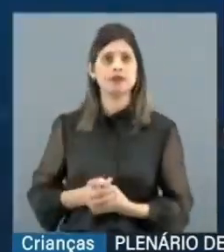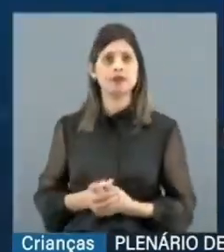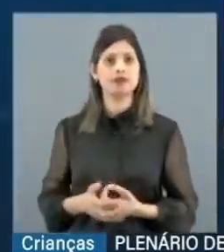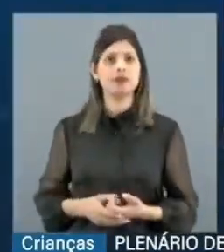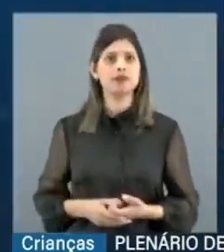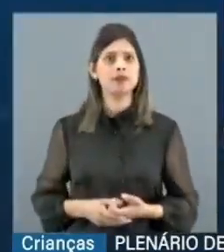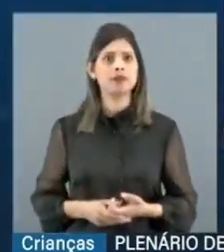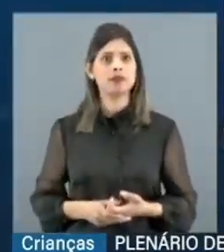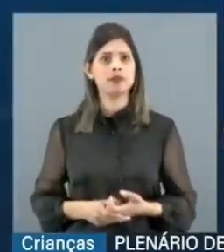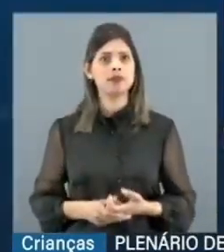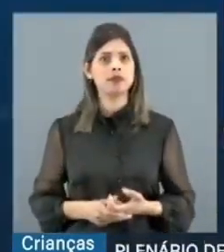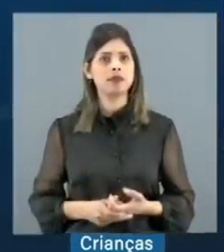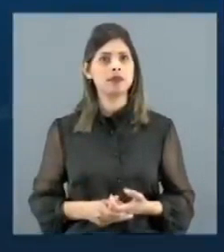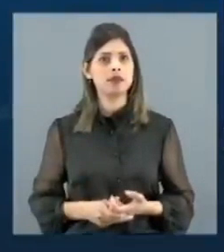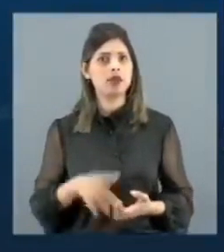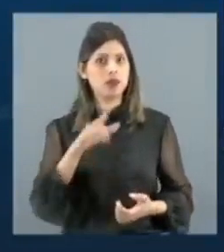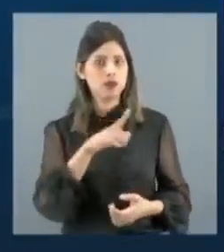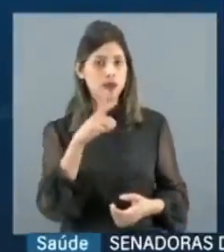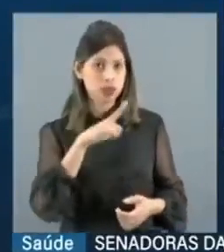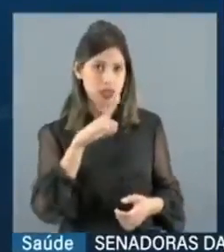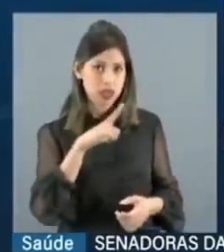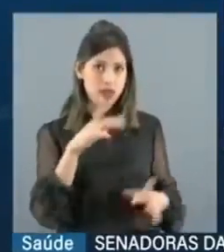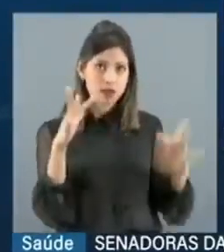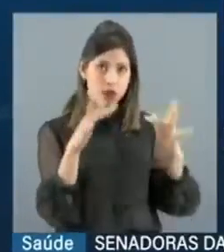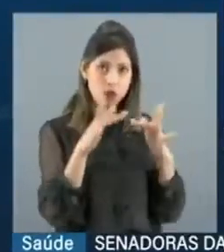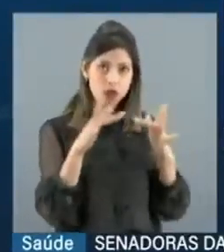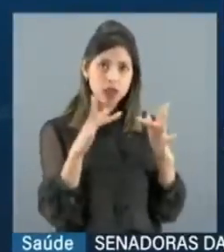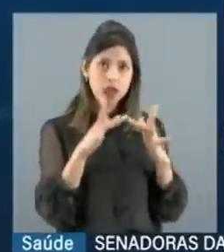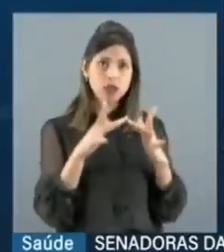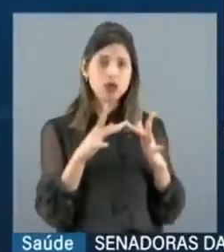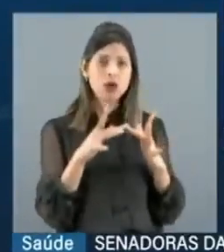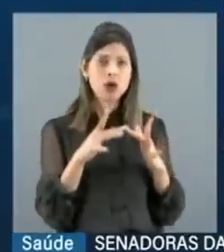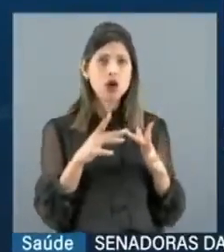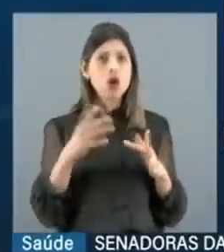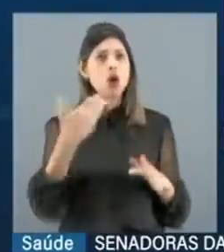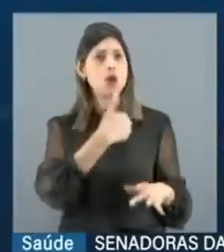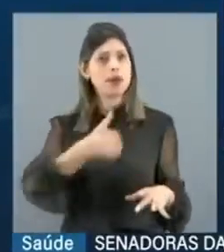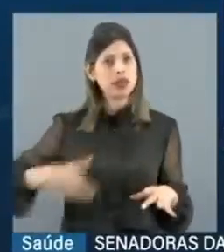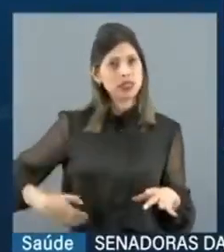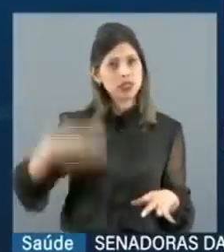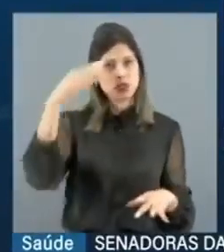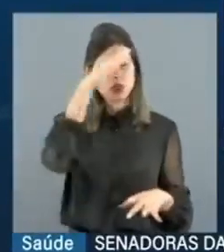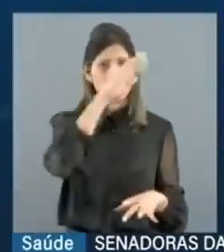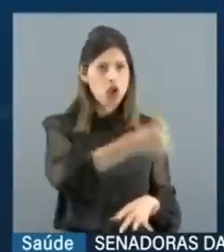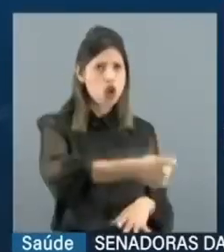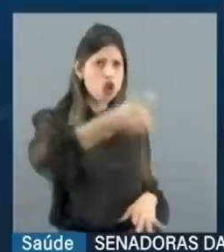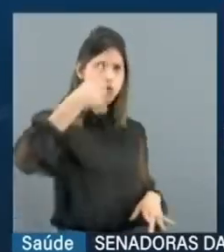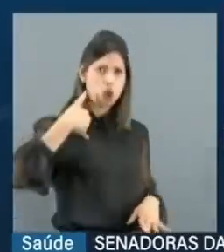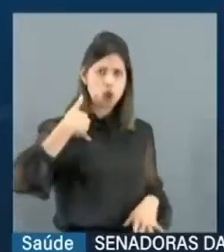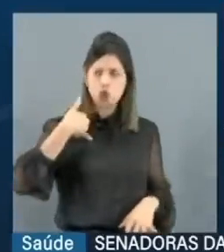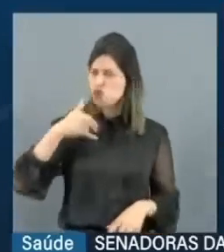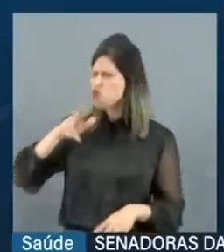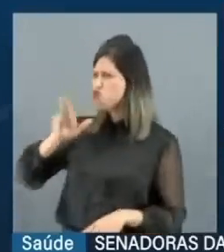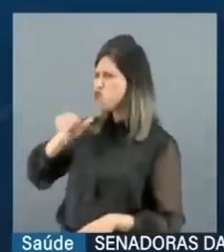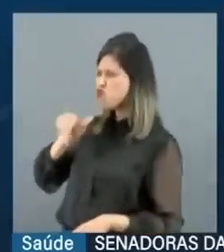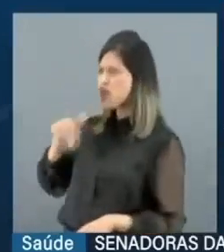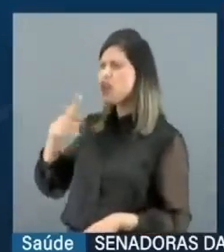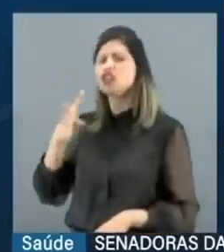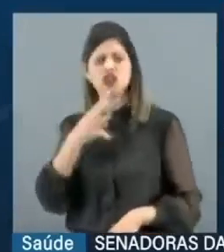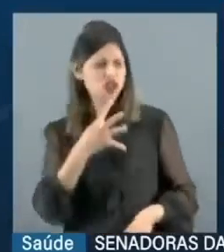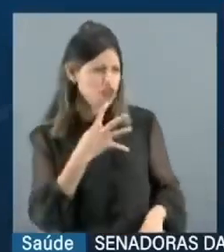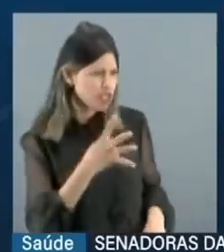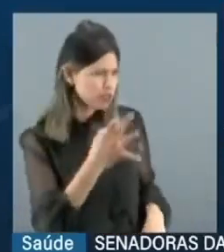Bolsonaro? Na Câmara dos Deputados em 2016. Alguma vez o ex-presidente Bolsonaro ligou pra senhora? Nunca, não, senhor. A senhora conhece ele pessoalmente? Conheço, sim,